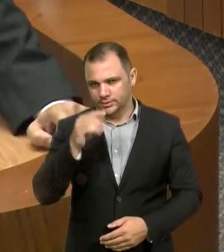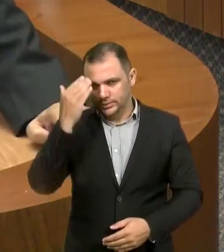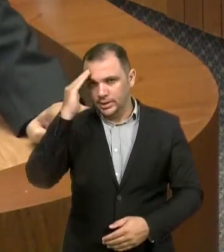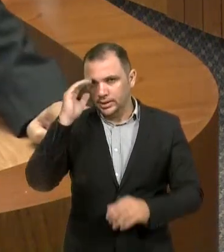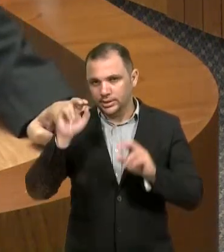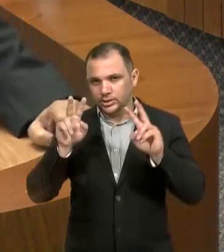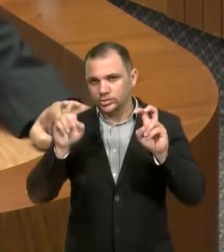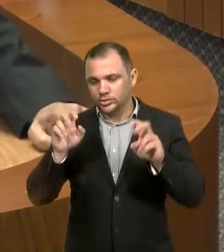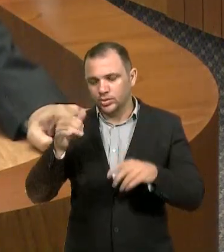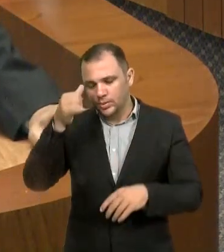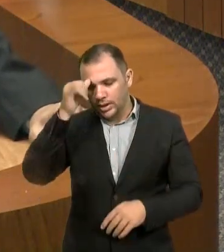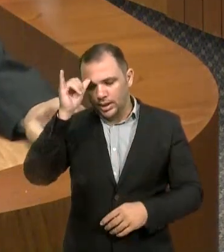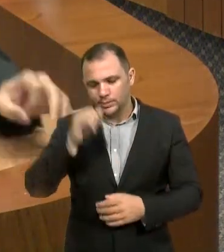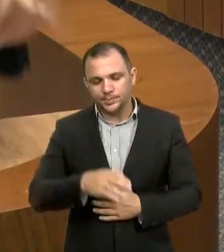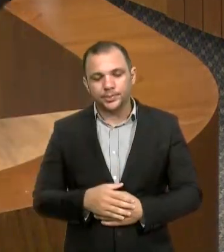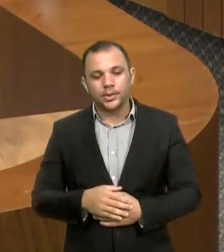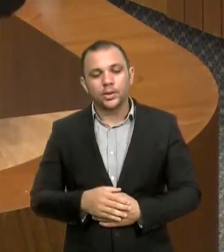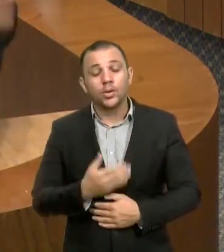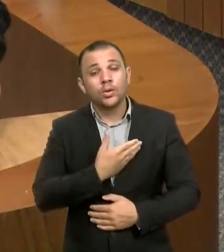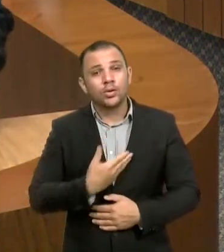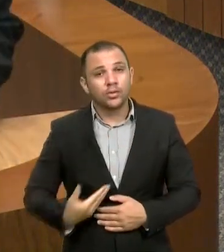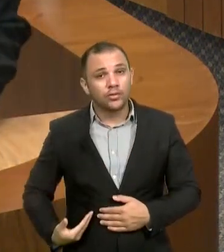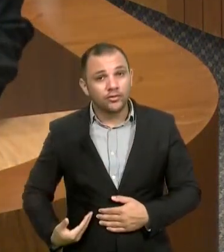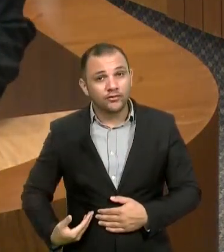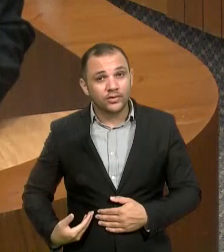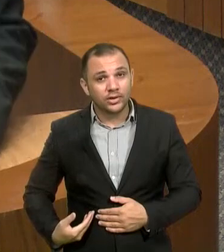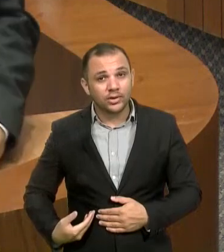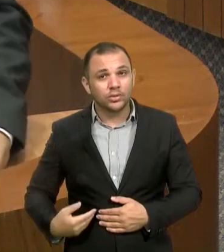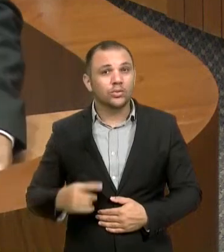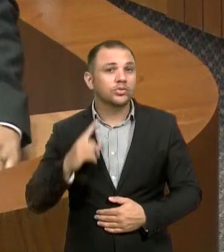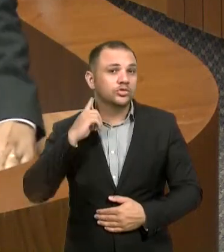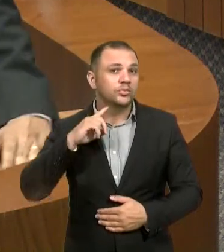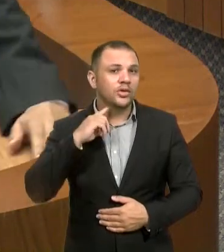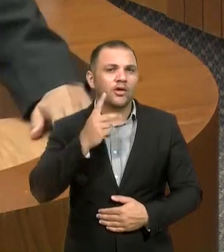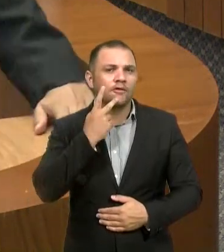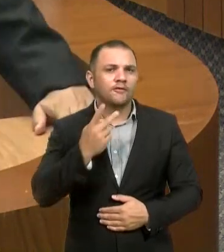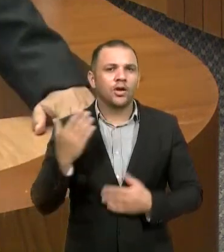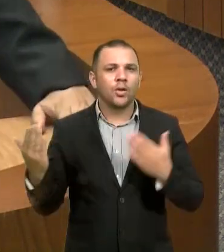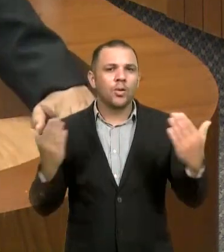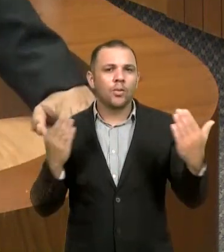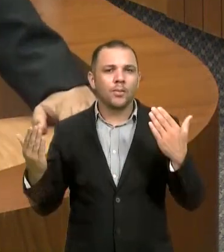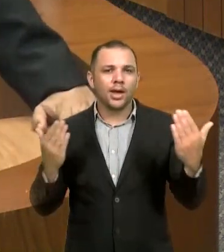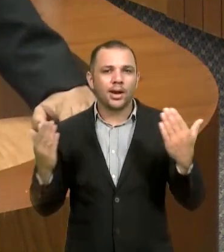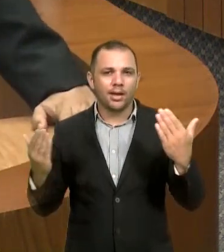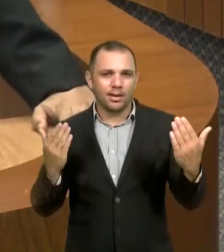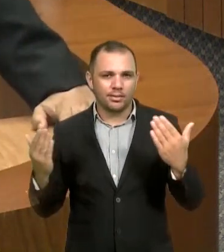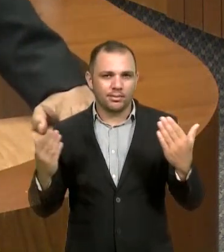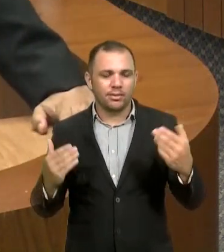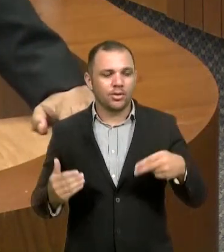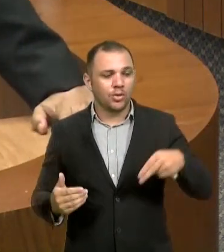O governador de Minas Gerais teve o disparate de comparar o Nordeste do país